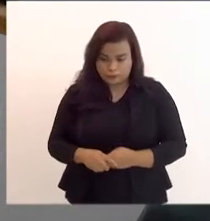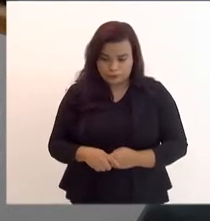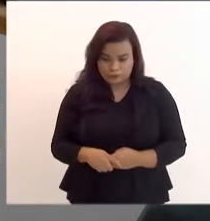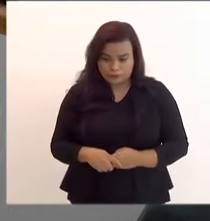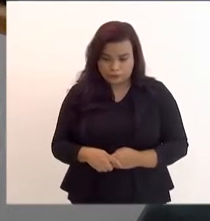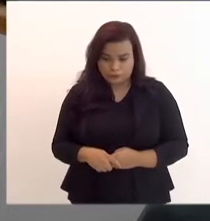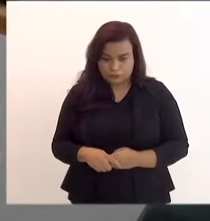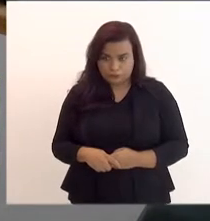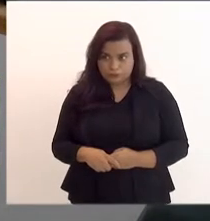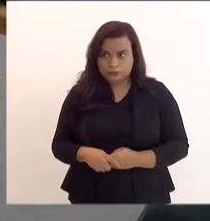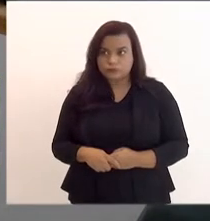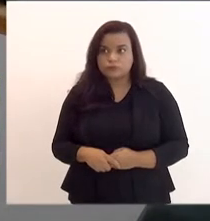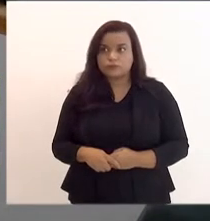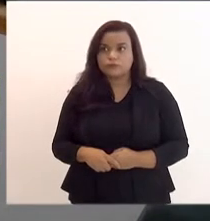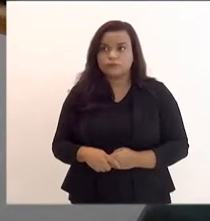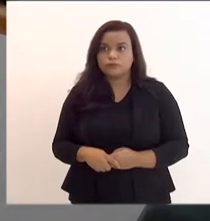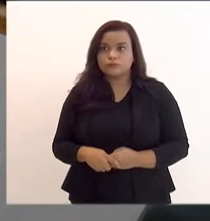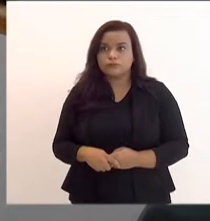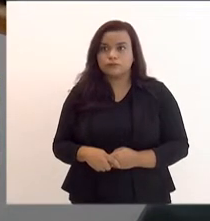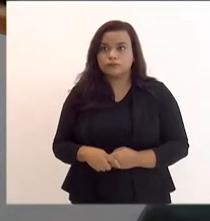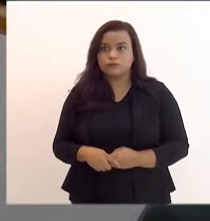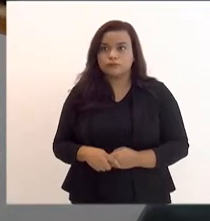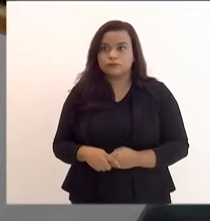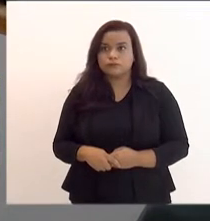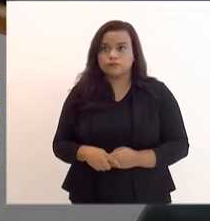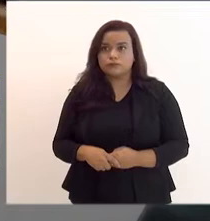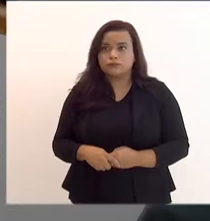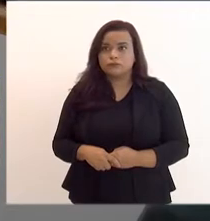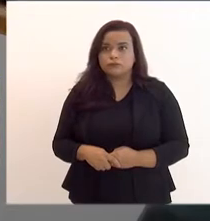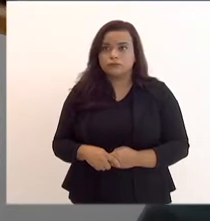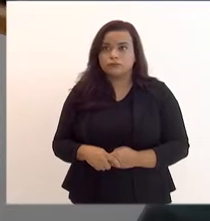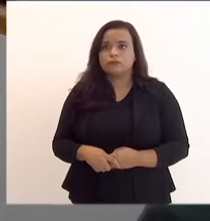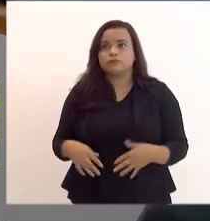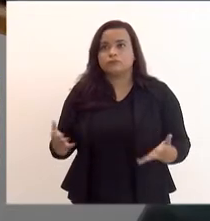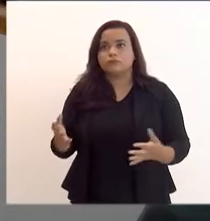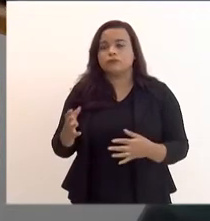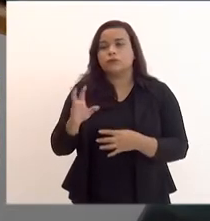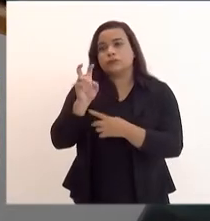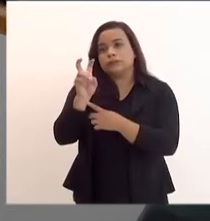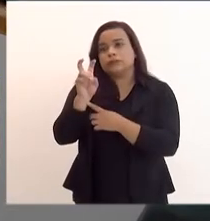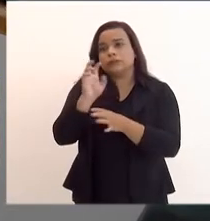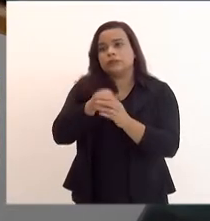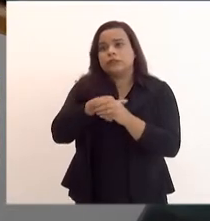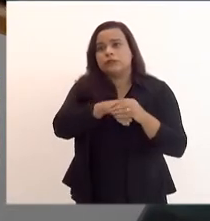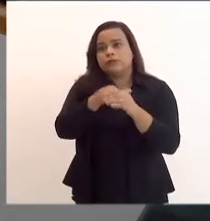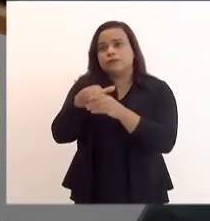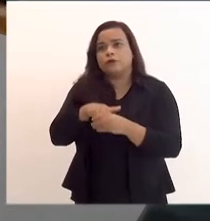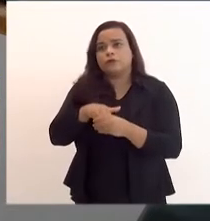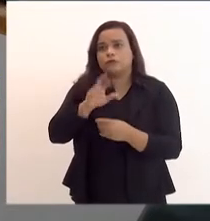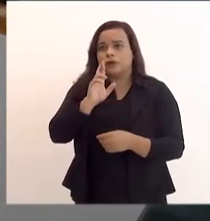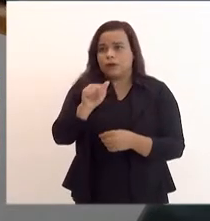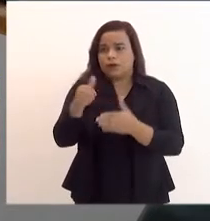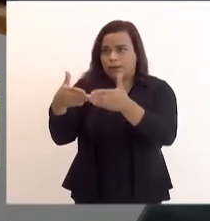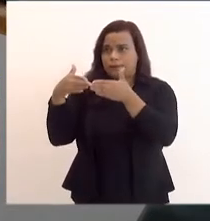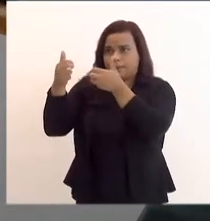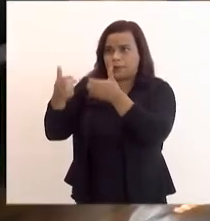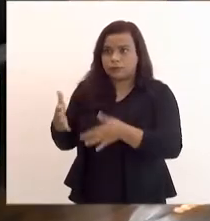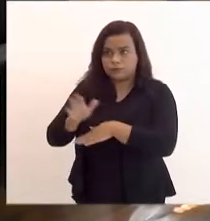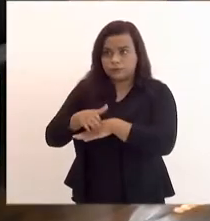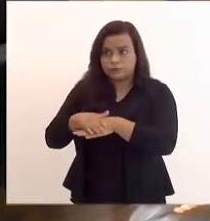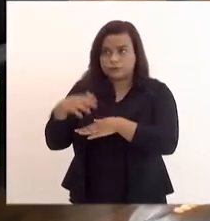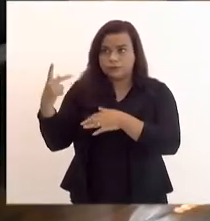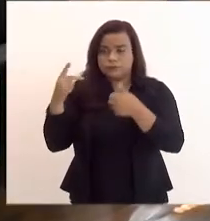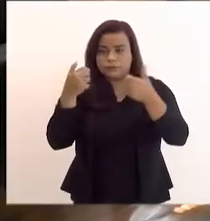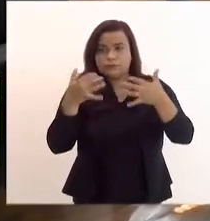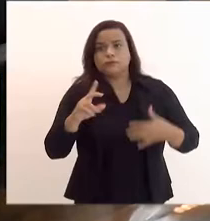presente. São um, dois, três, quatro, cinco. Venceu. A partir de semana que vem, então. Deputado Amorim, pela ordem. Presidente, é coisa rápida. Só para a